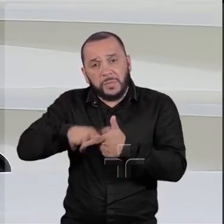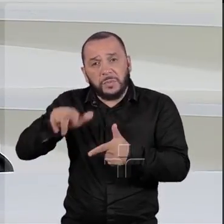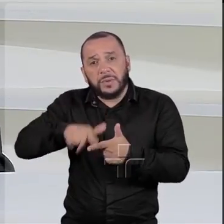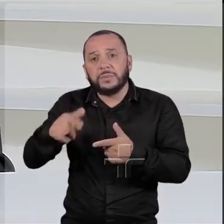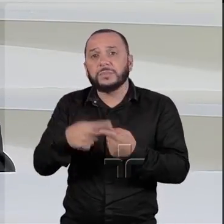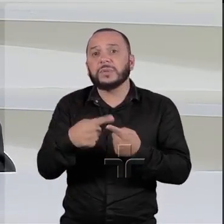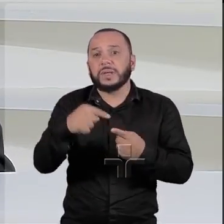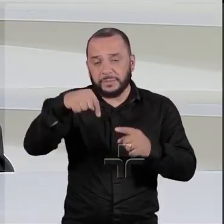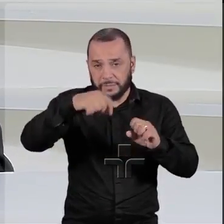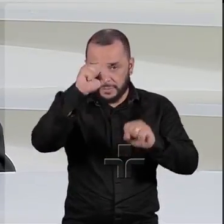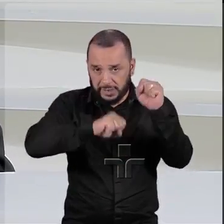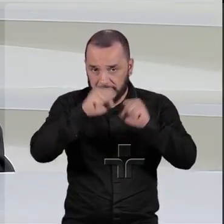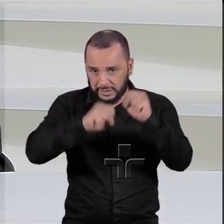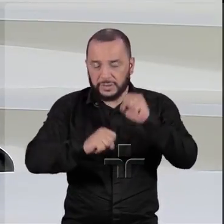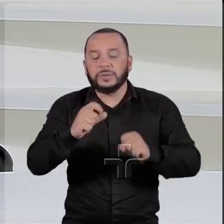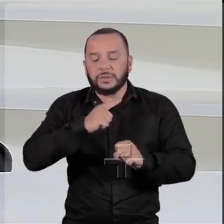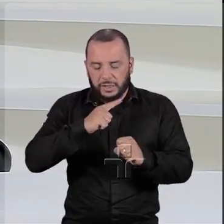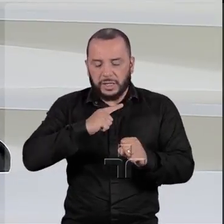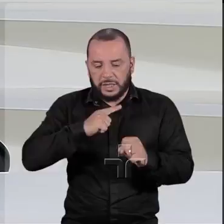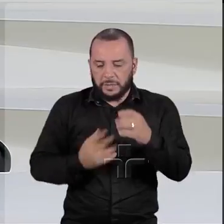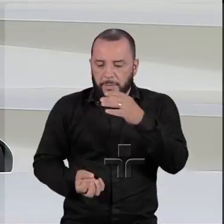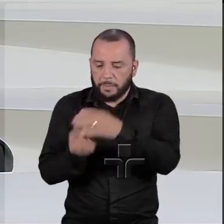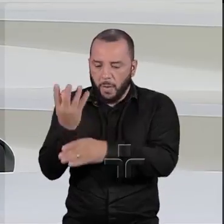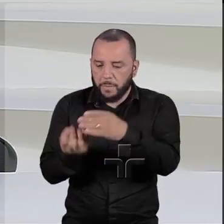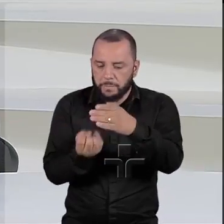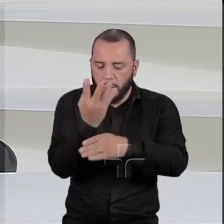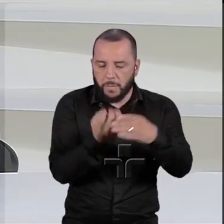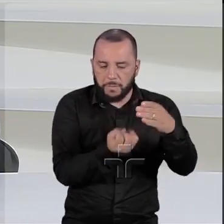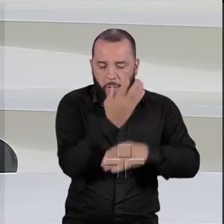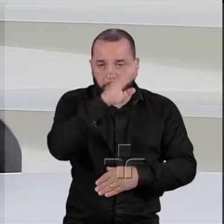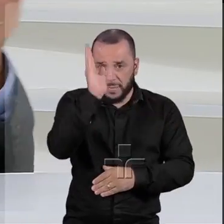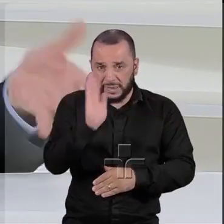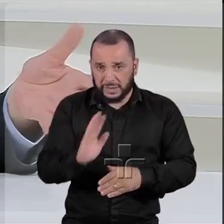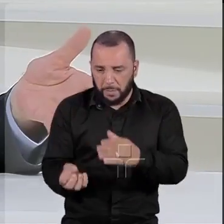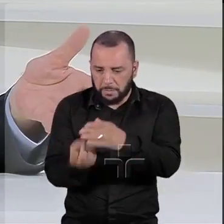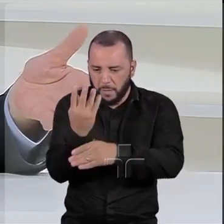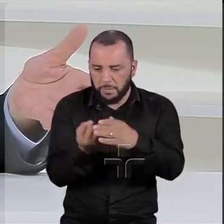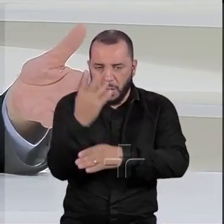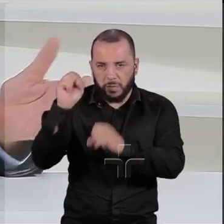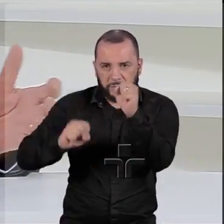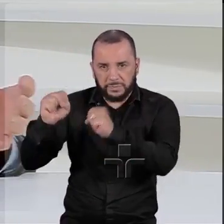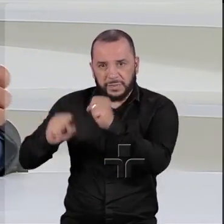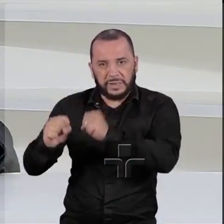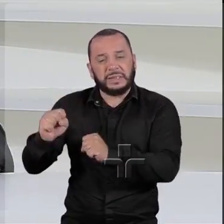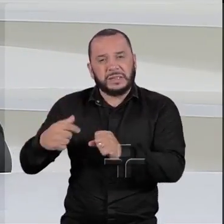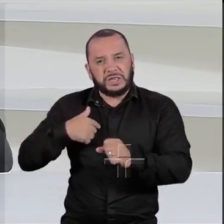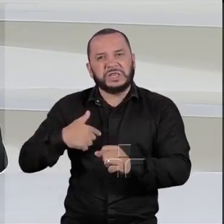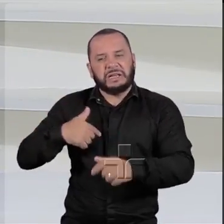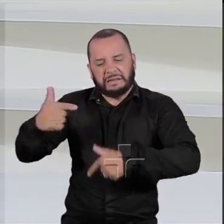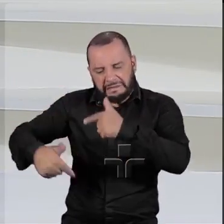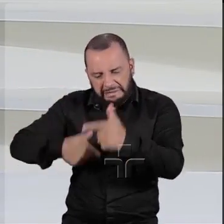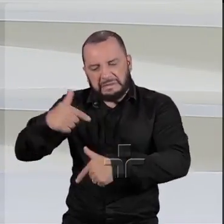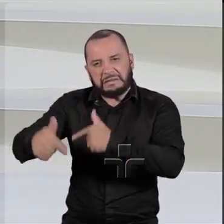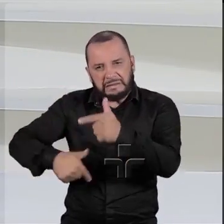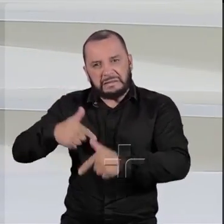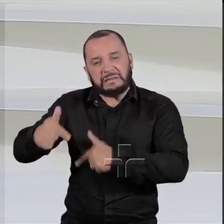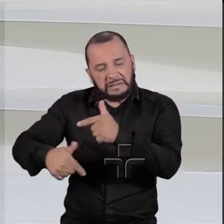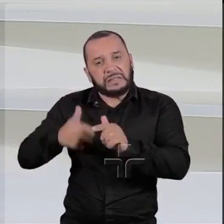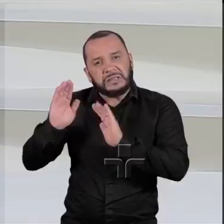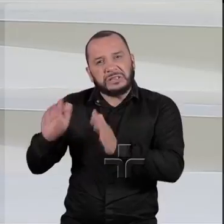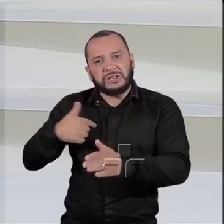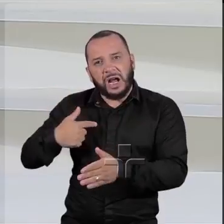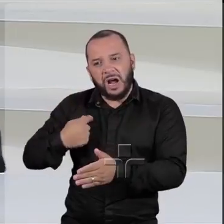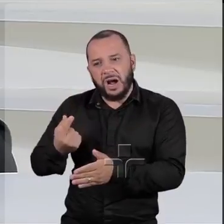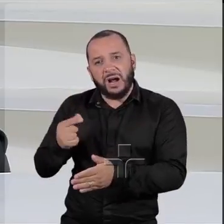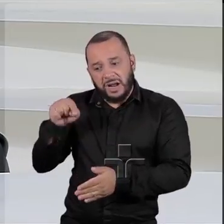industrializou penalizando o fator abundante, que é a mão de obra, e subsidiando o fator escasso,